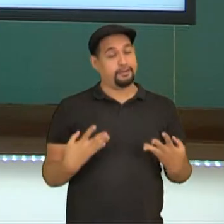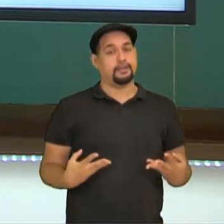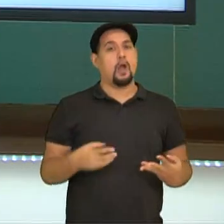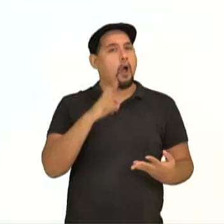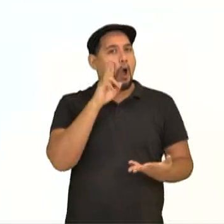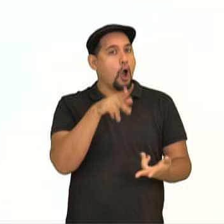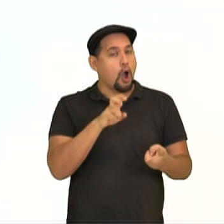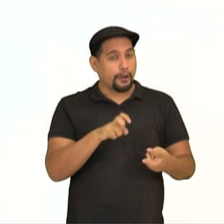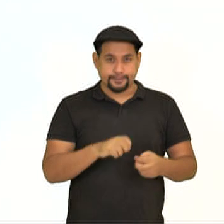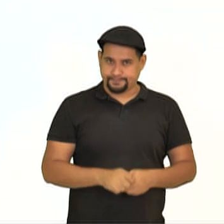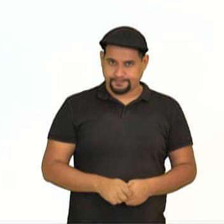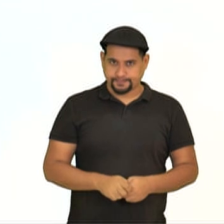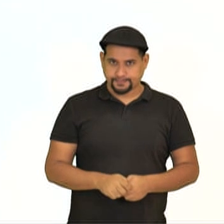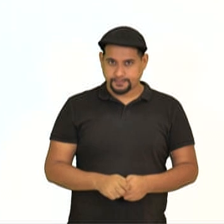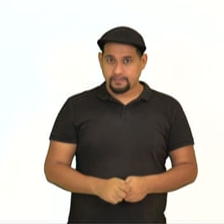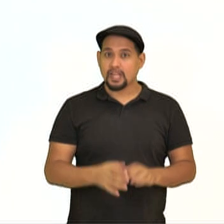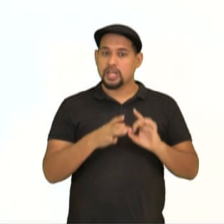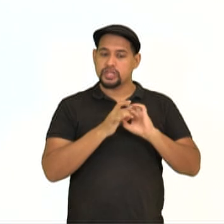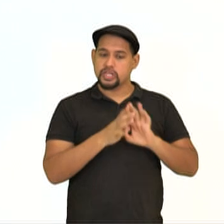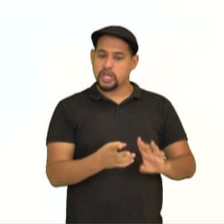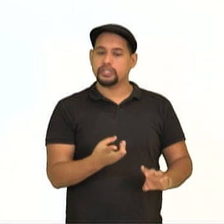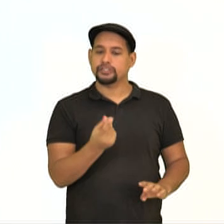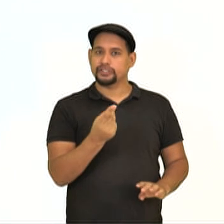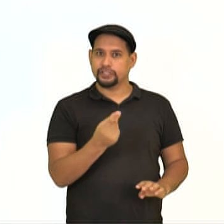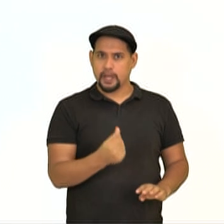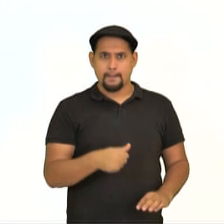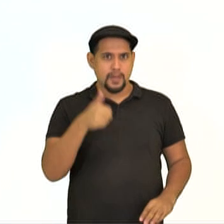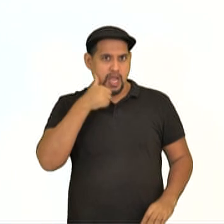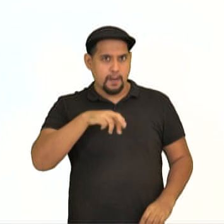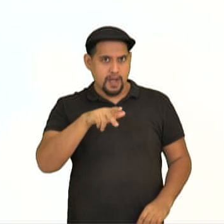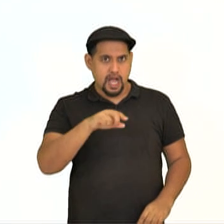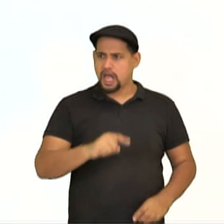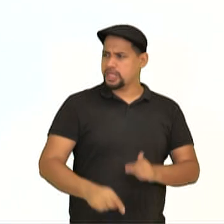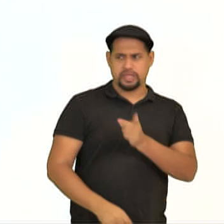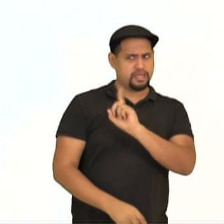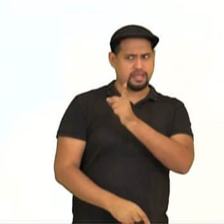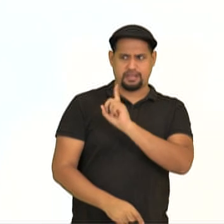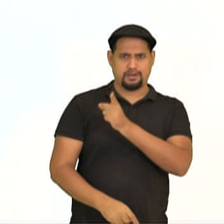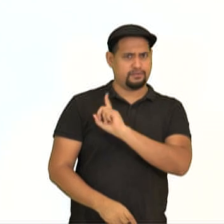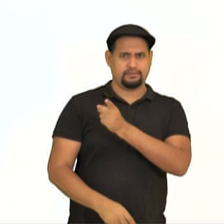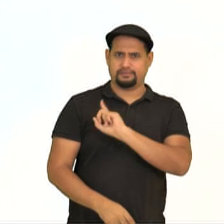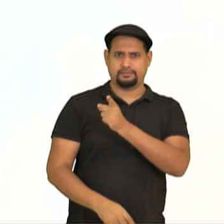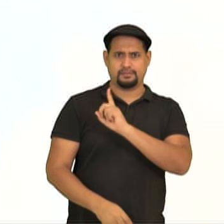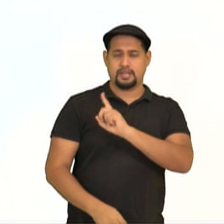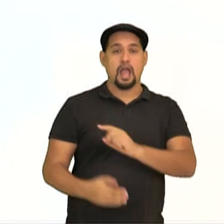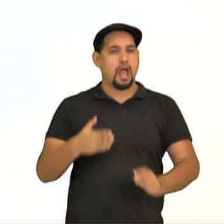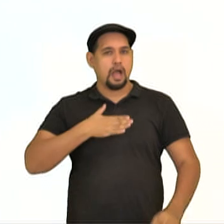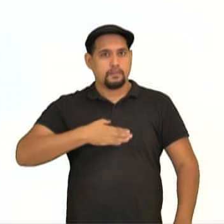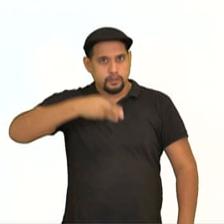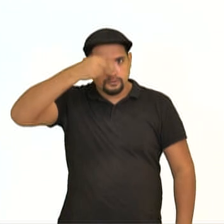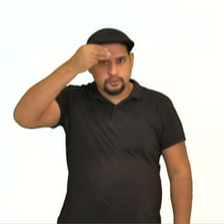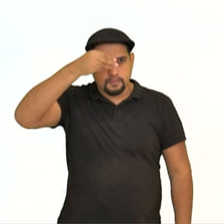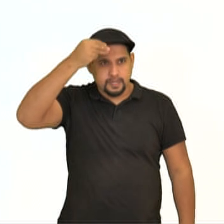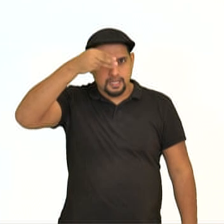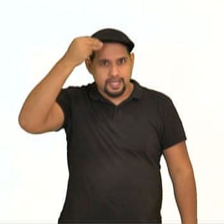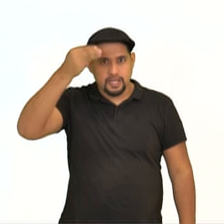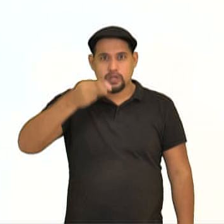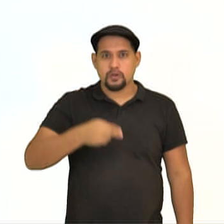escreveu. Deixo meus bens à minha irmã? Não. Ao meu